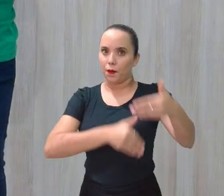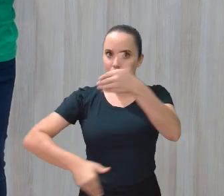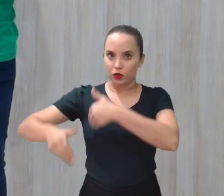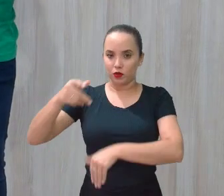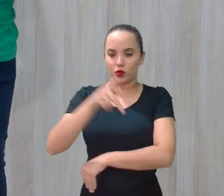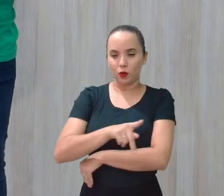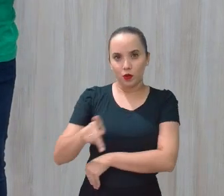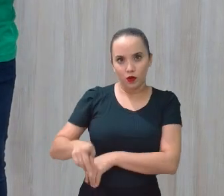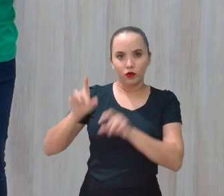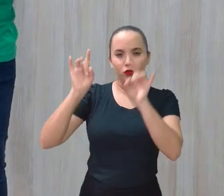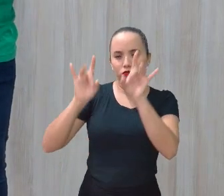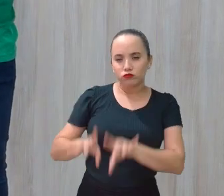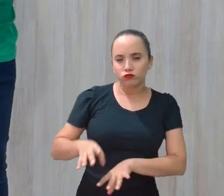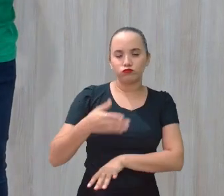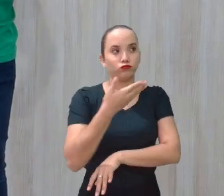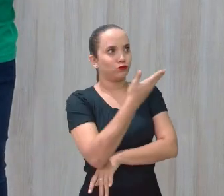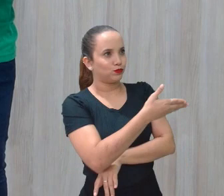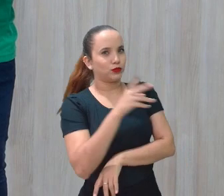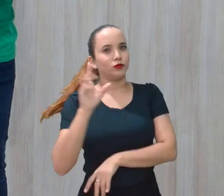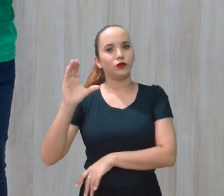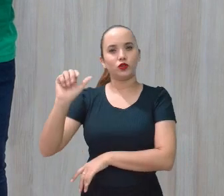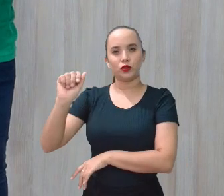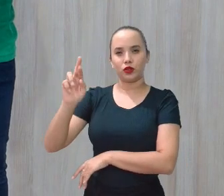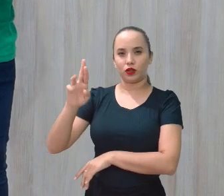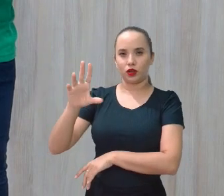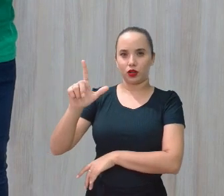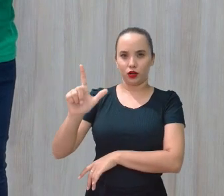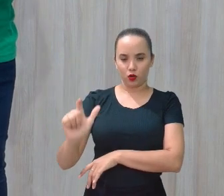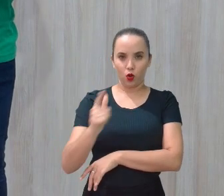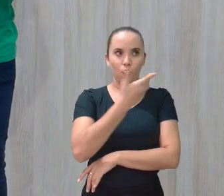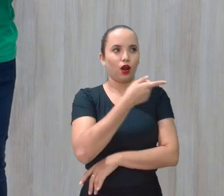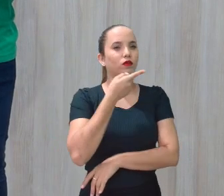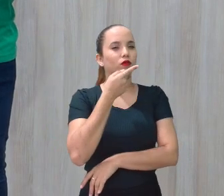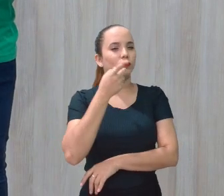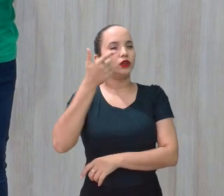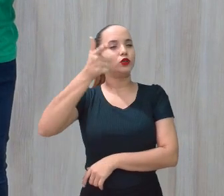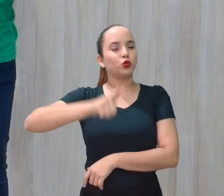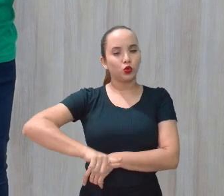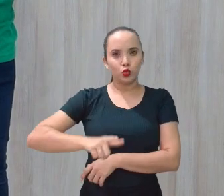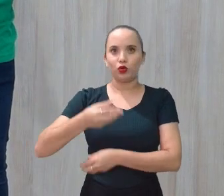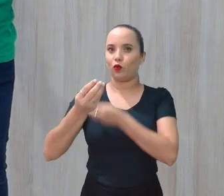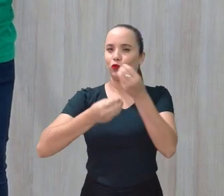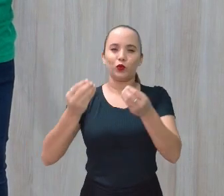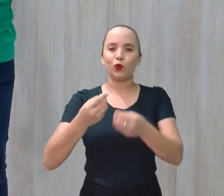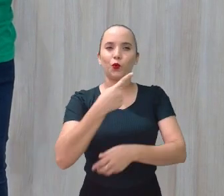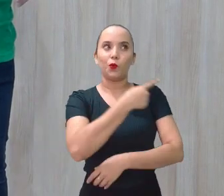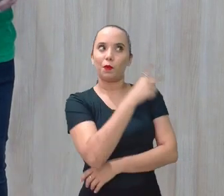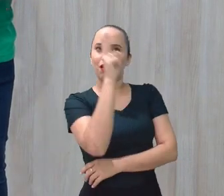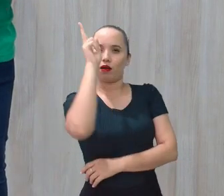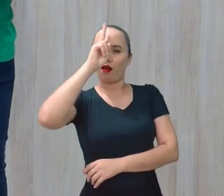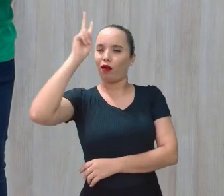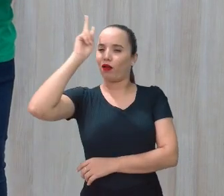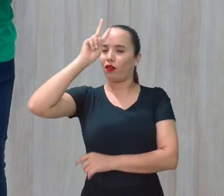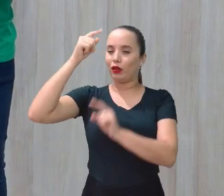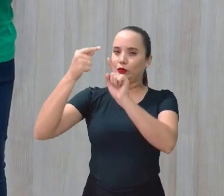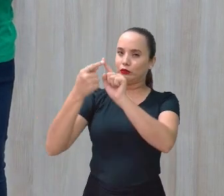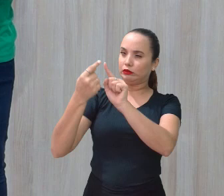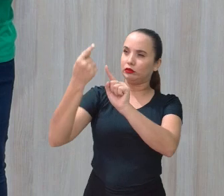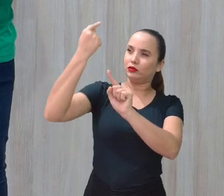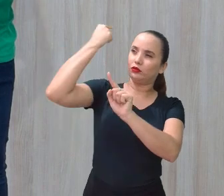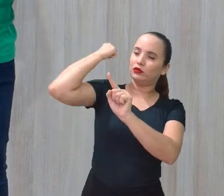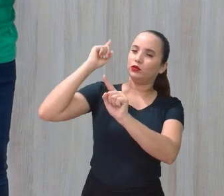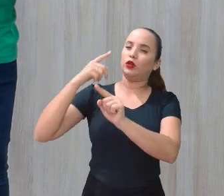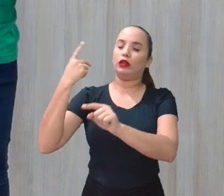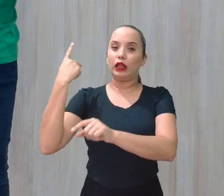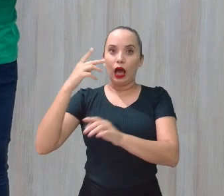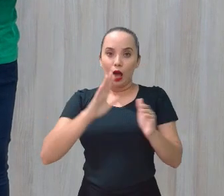professora Carol, ela vai falar um pouco aí, novamente, dessa coisa dos sistemas de equações, como é que ela lembra, quando ela estava lá no ensino